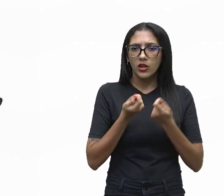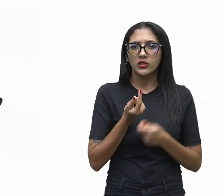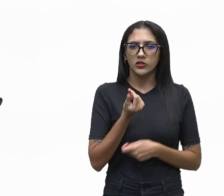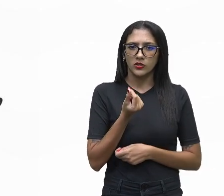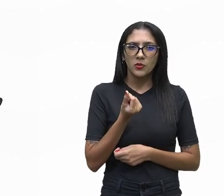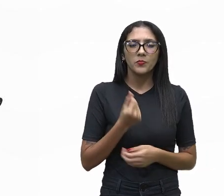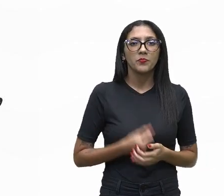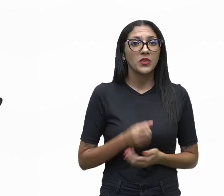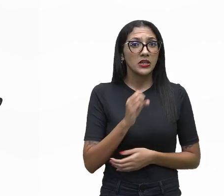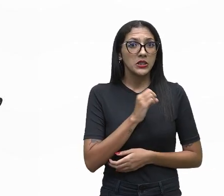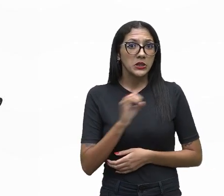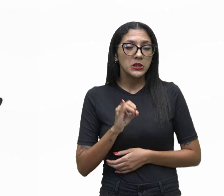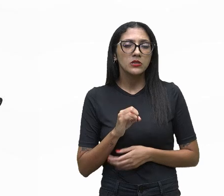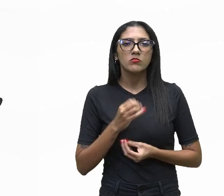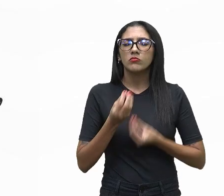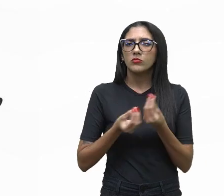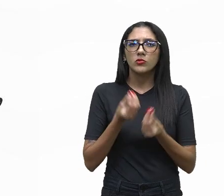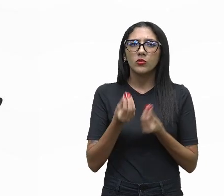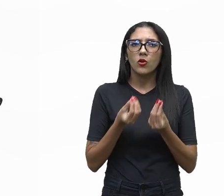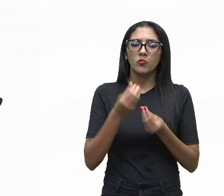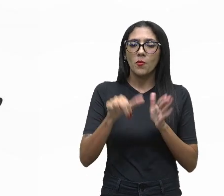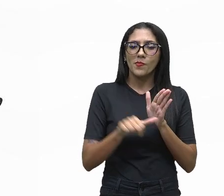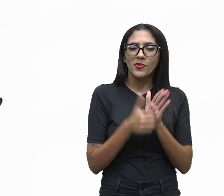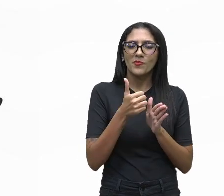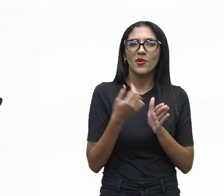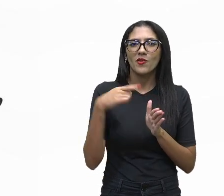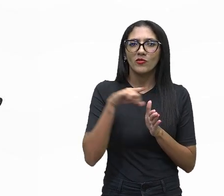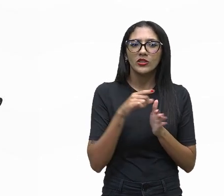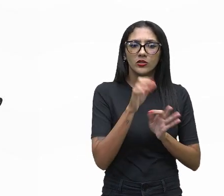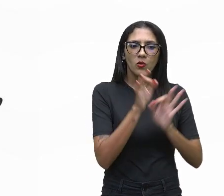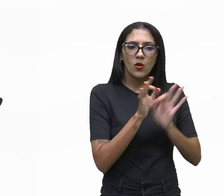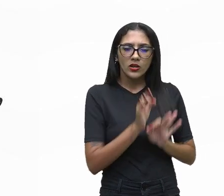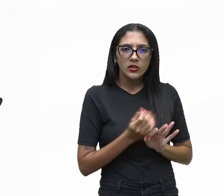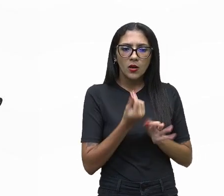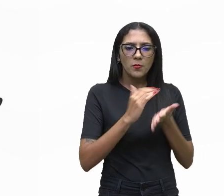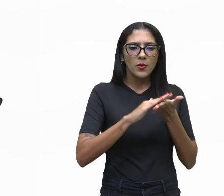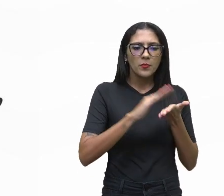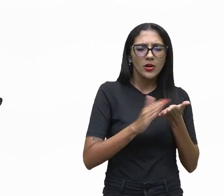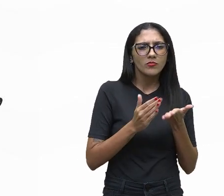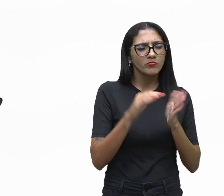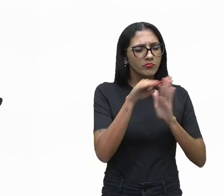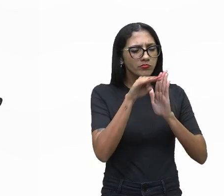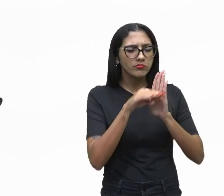caso, o primeiro passo é você voltar à lista de despesas e ver no que